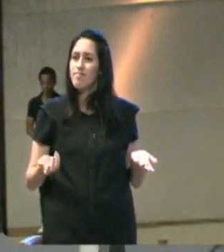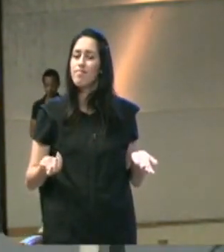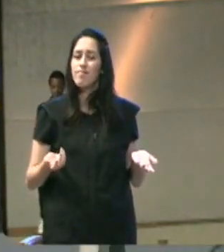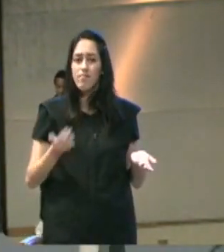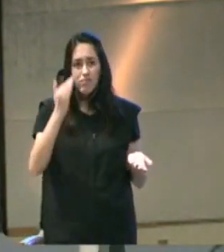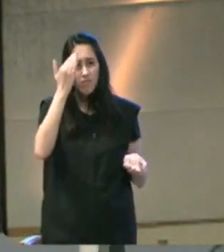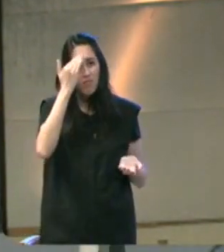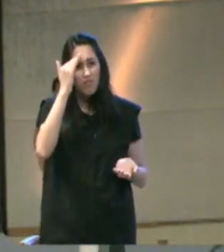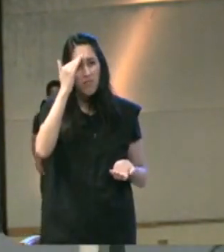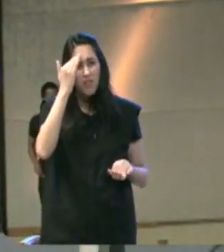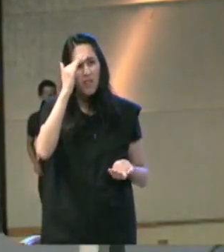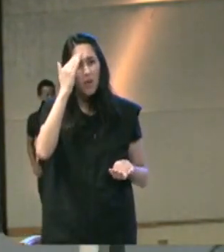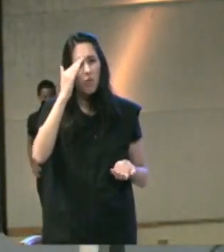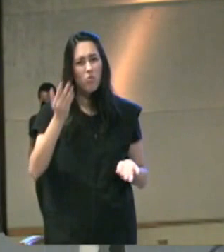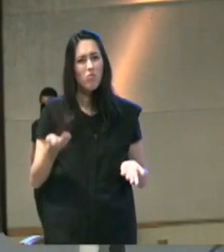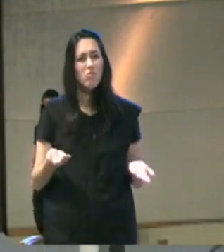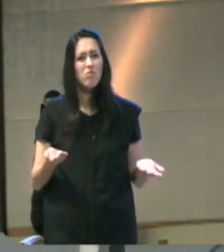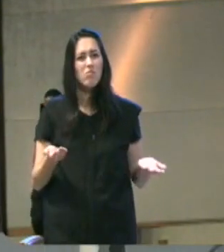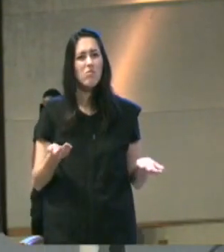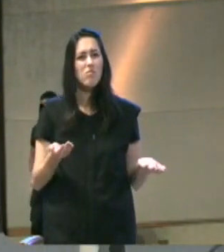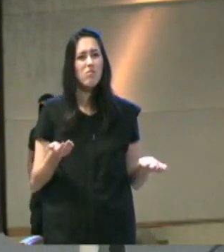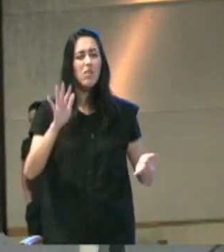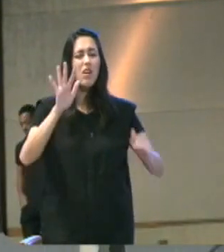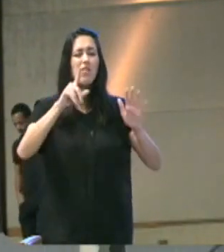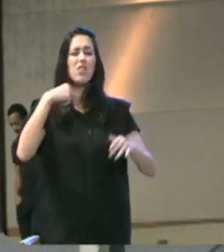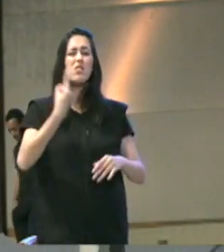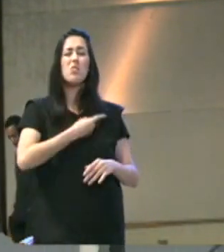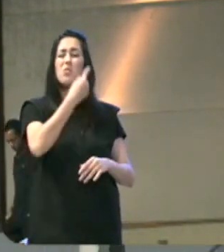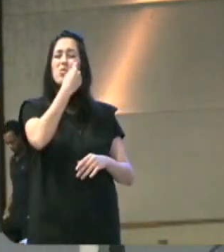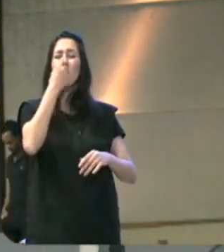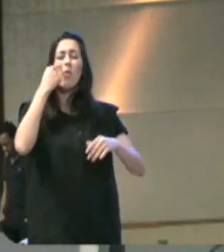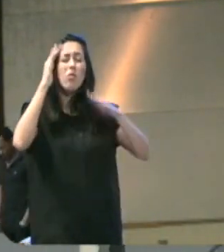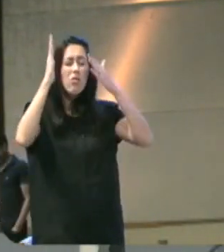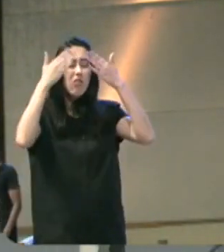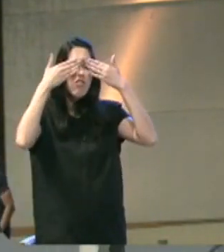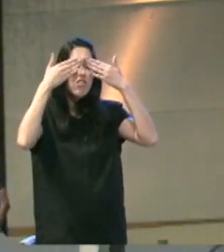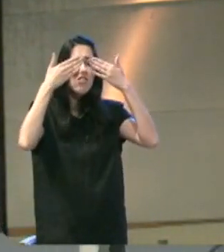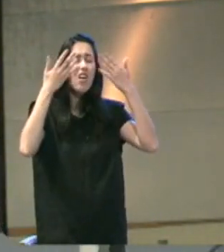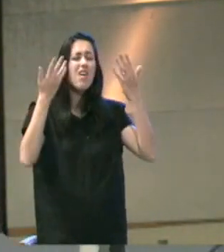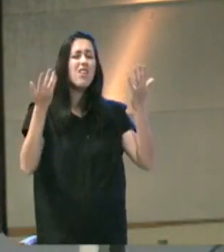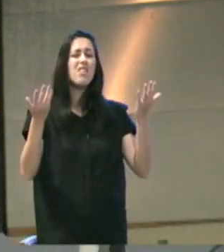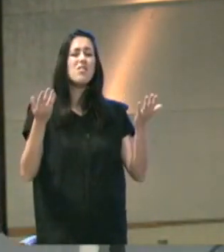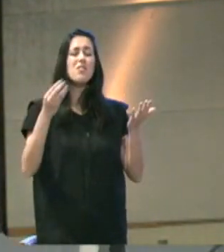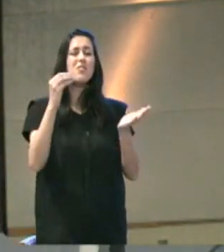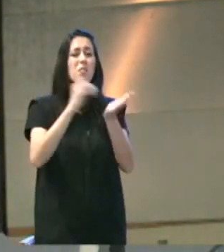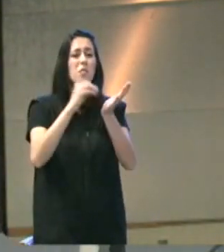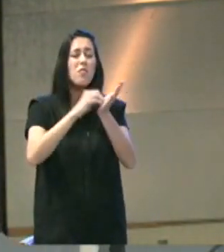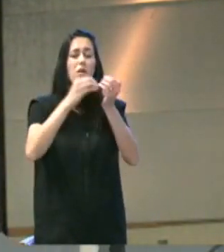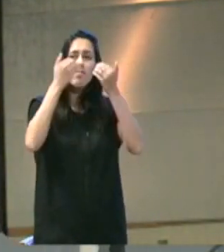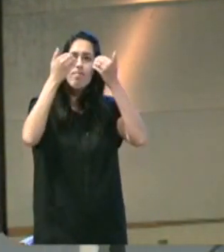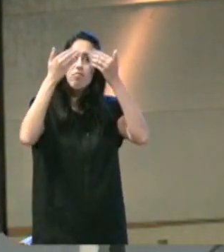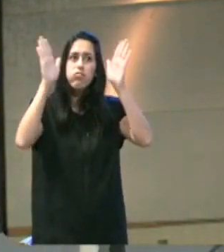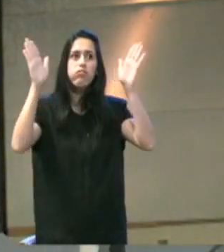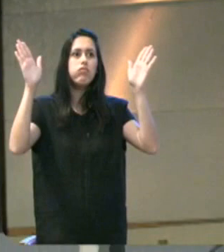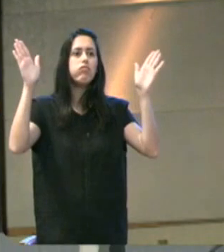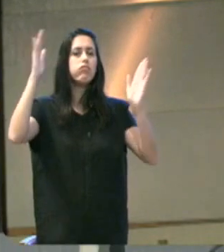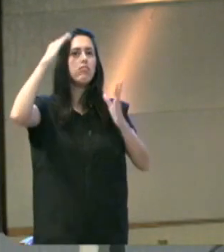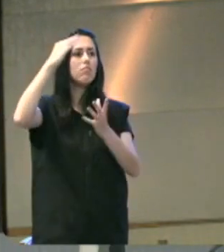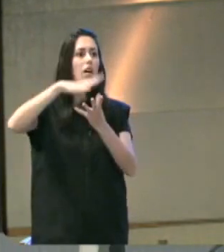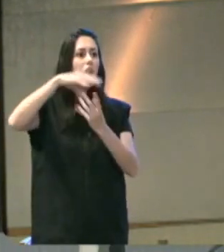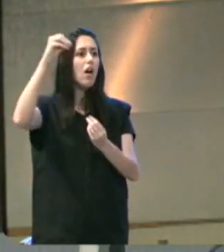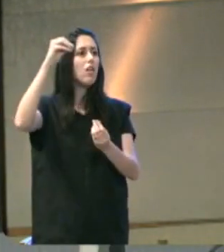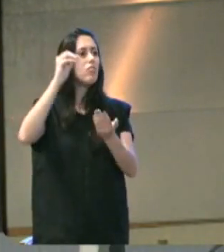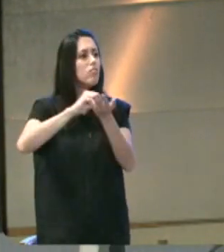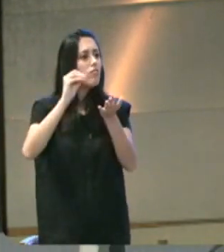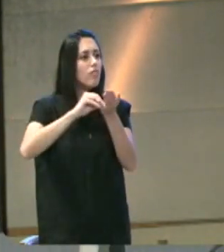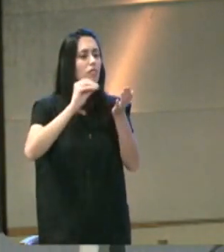Entende? Às vezes nossos olhos estão fechados, a gente quer vencer uma batalha e está perdendo a